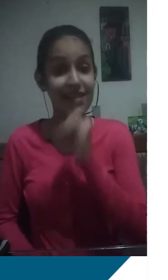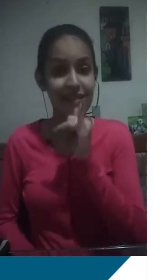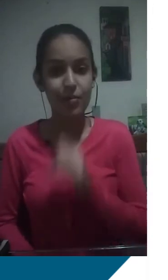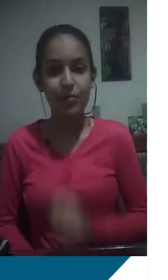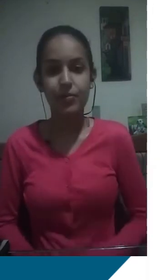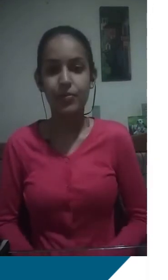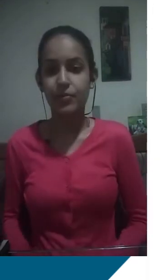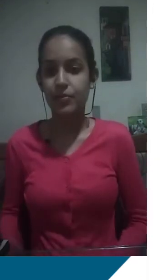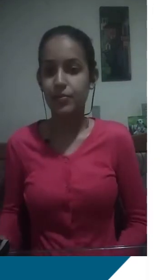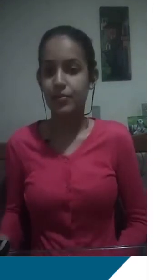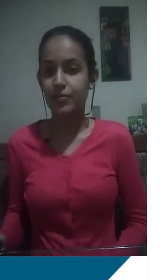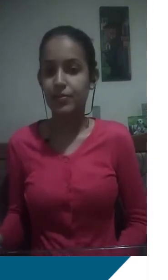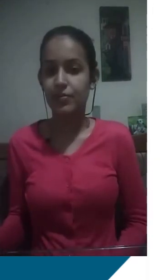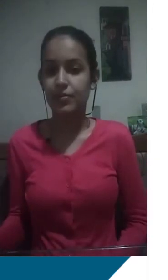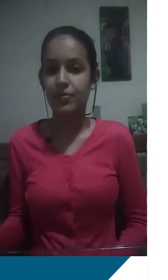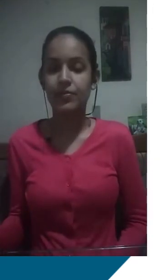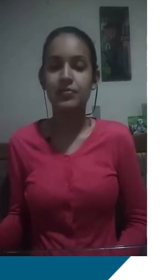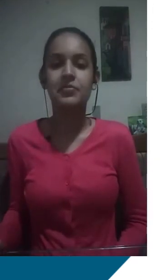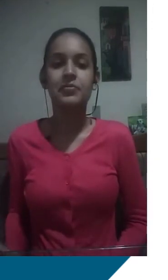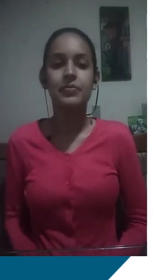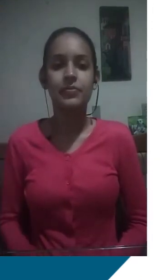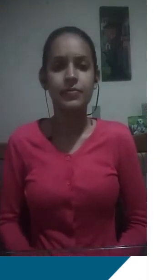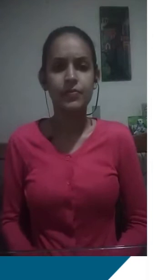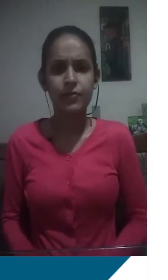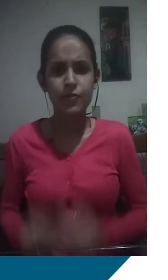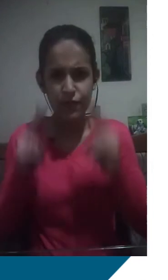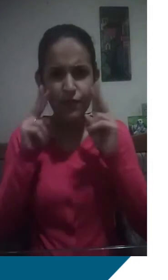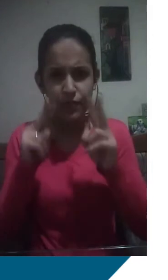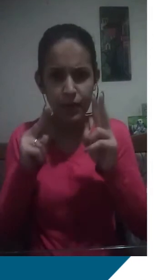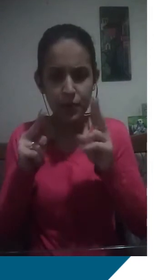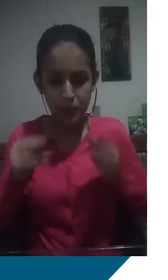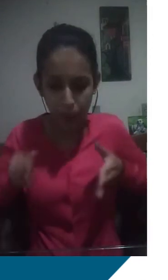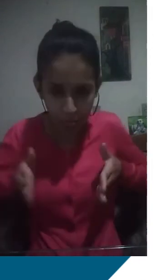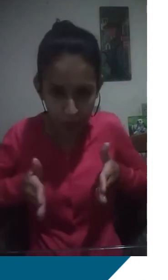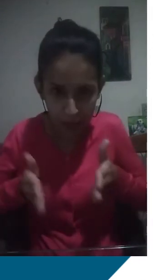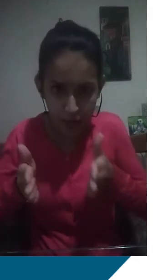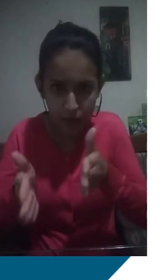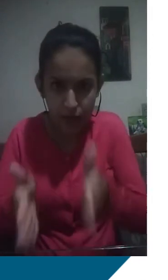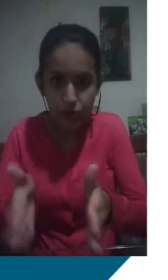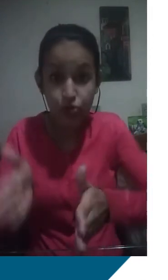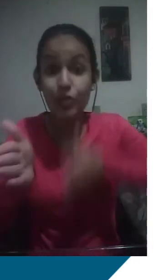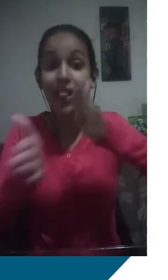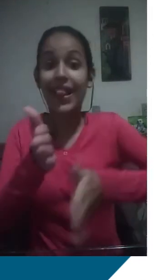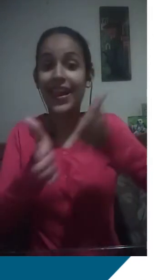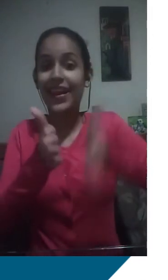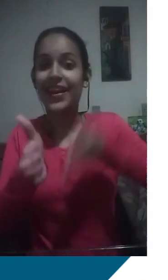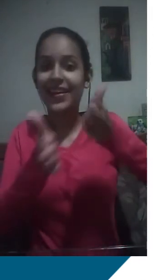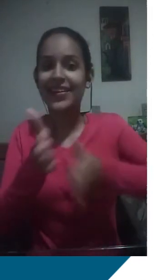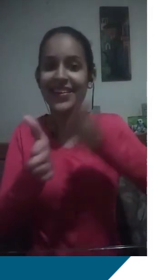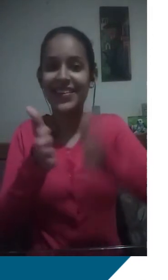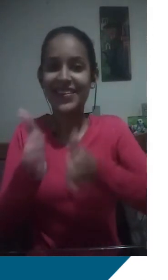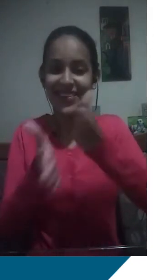Isso aqui é um trilho de um trem. Aqui em São Gonçalo tinha, né? Se você procurar bastante por aí, ainda tem alguns trilhos